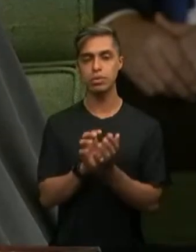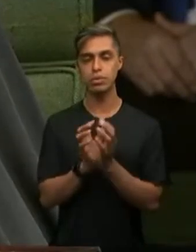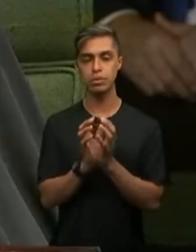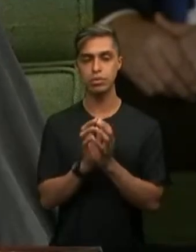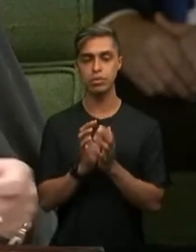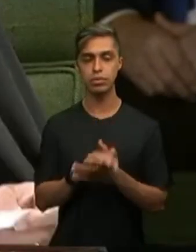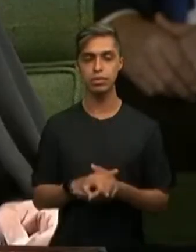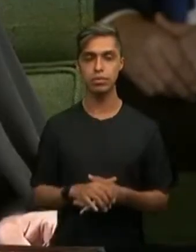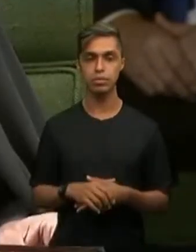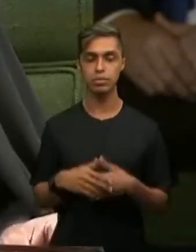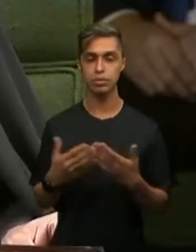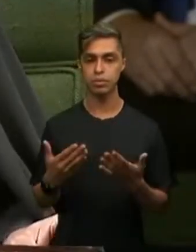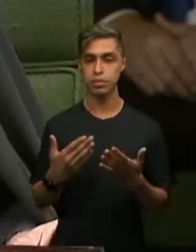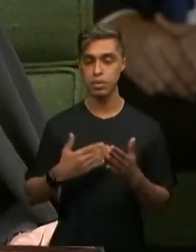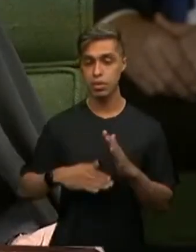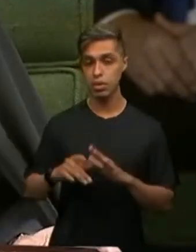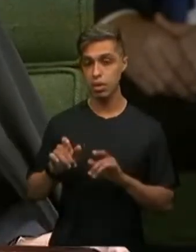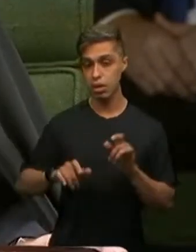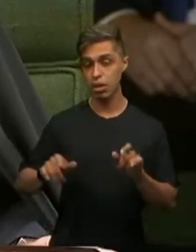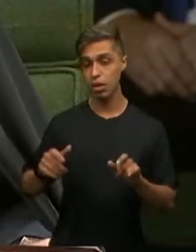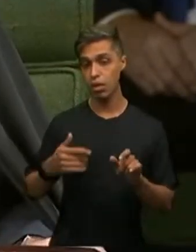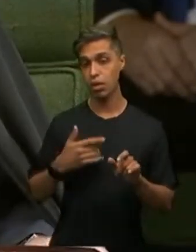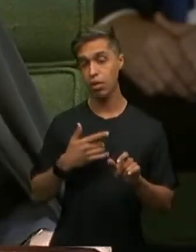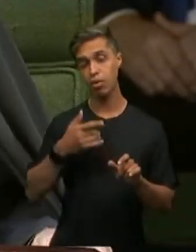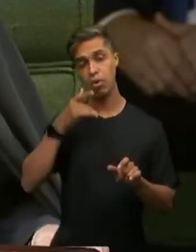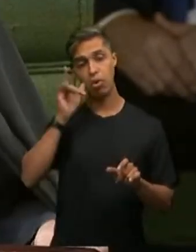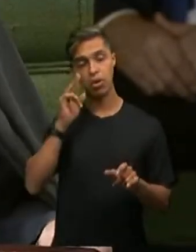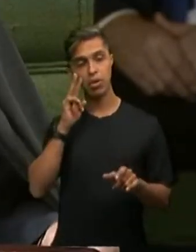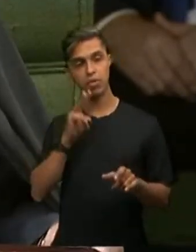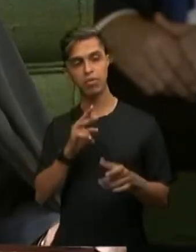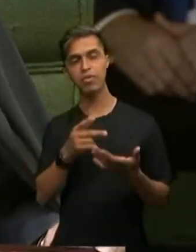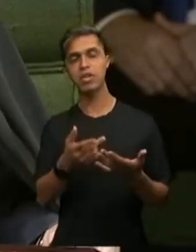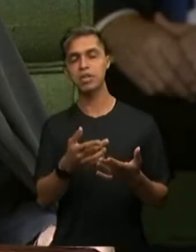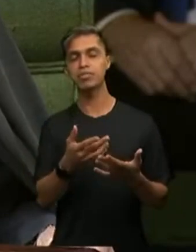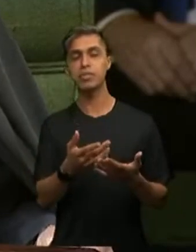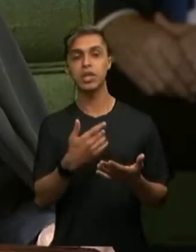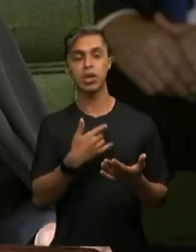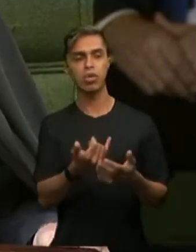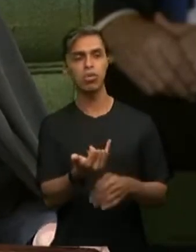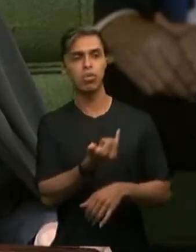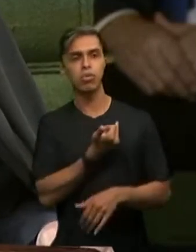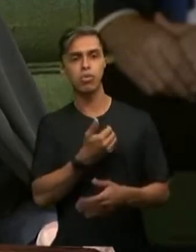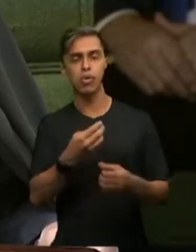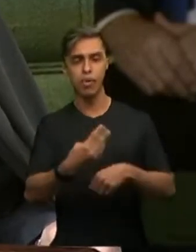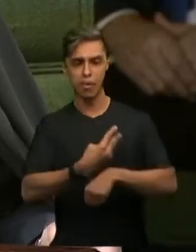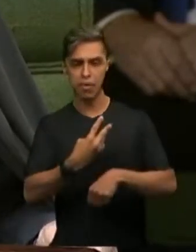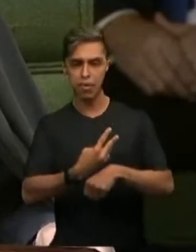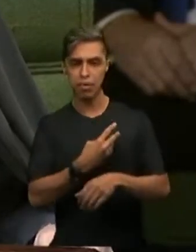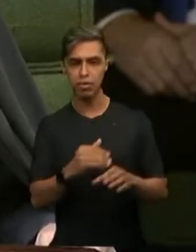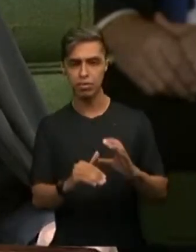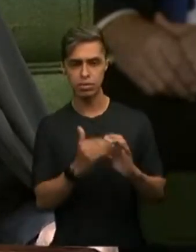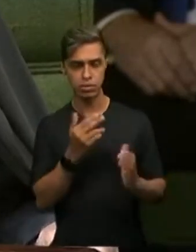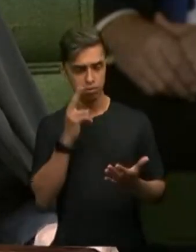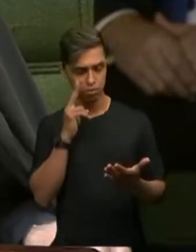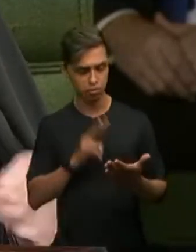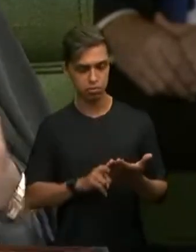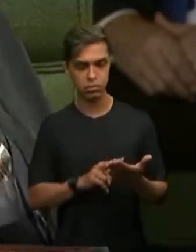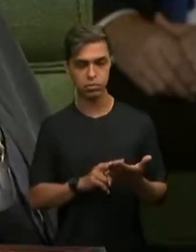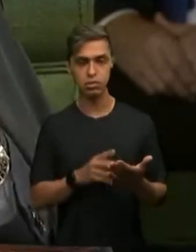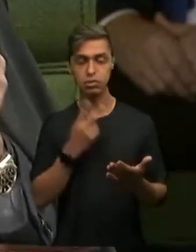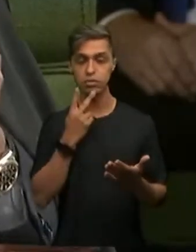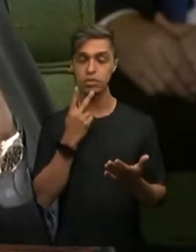votos eh eu ontem recebi uma mensagem eh eh